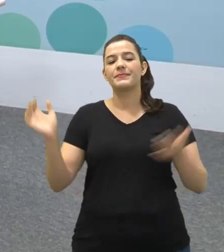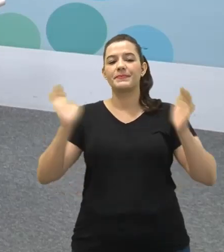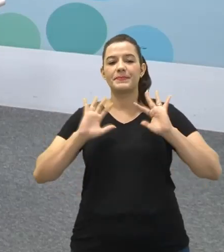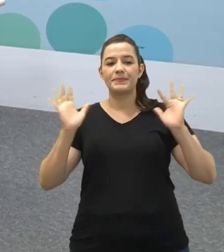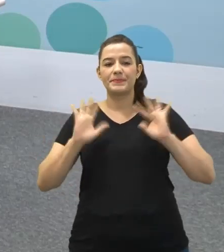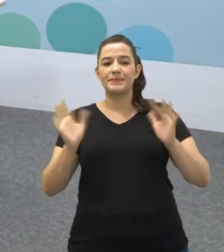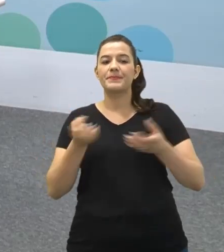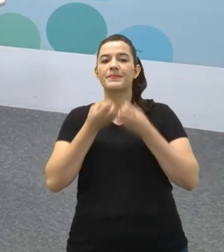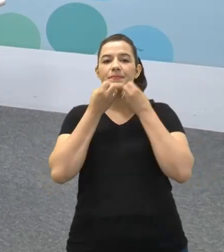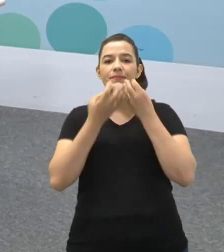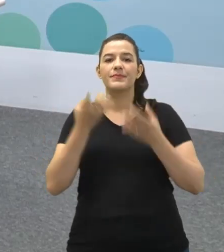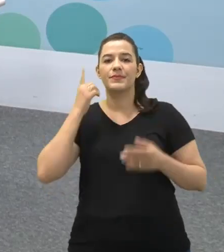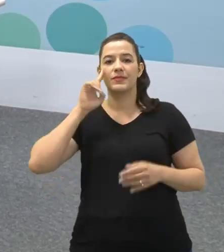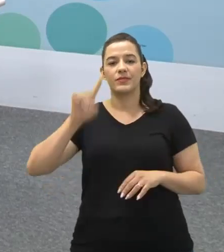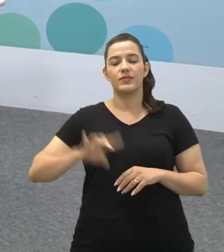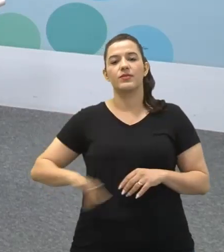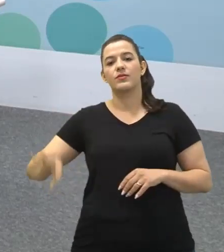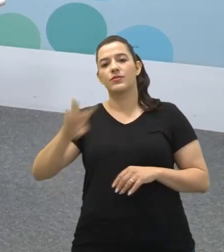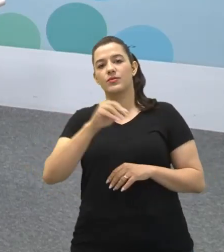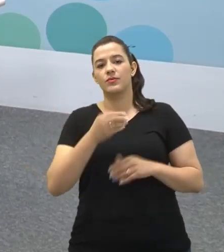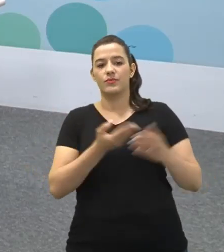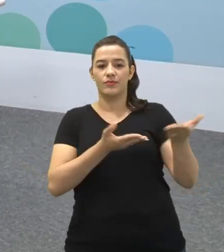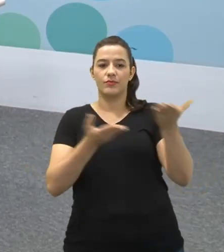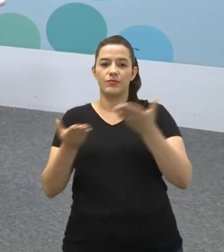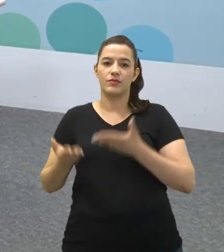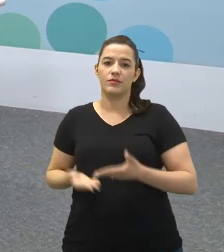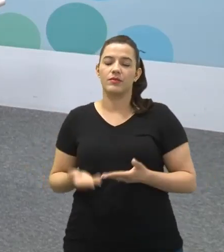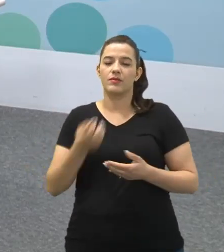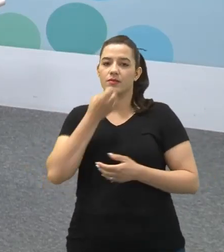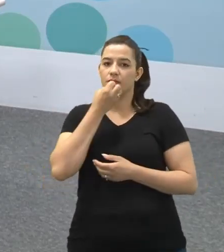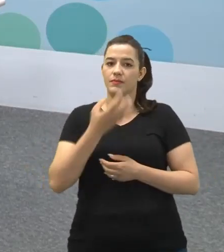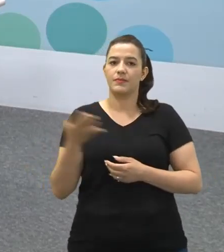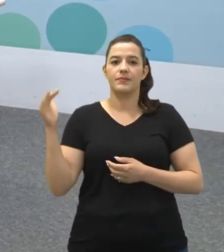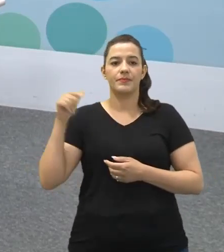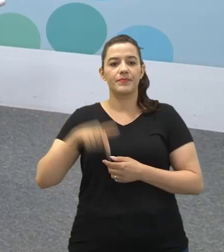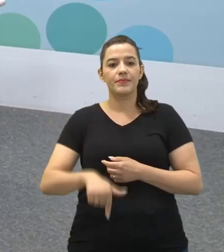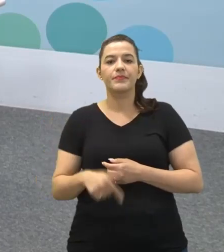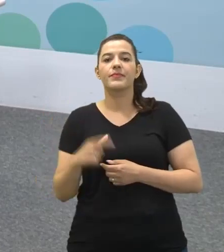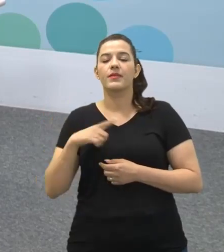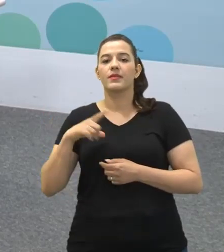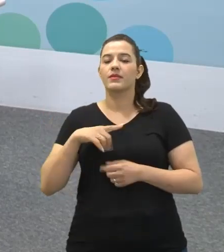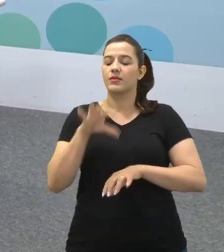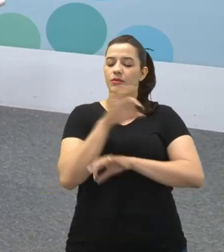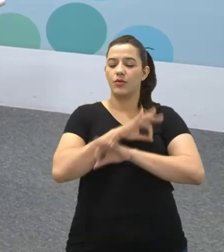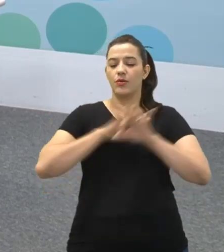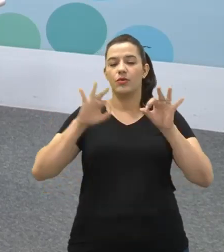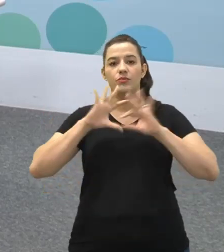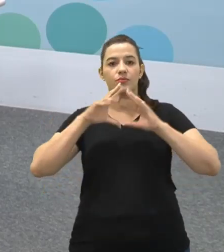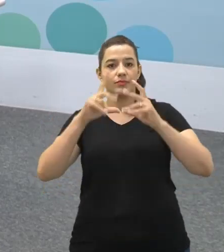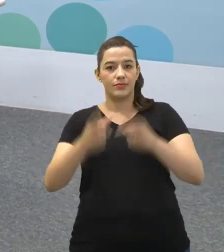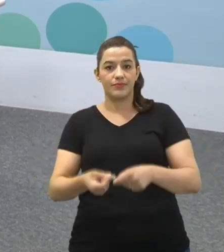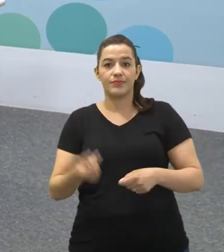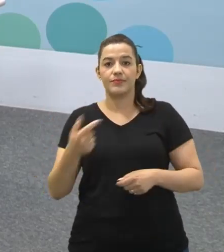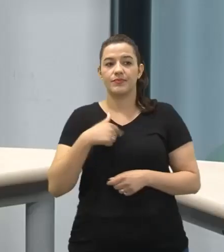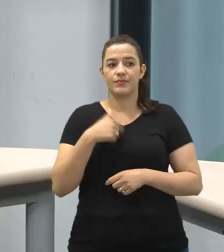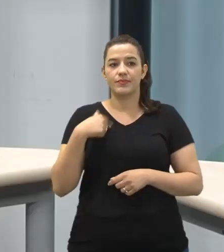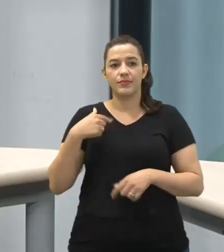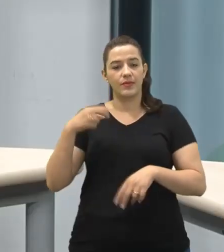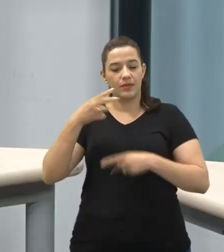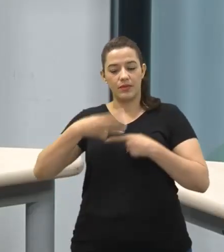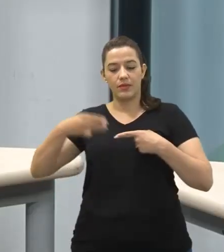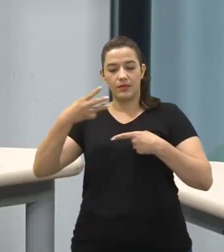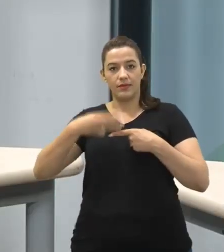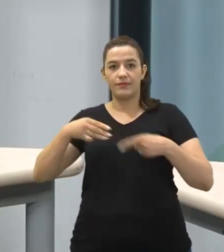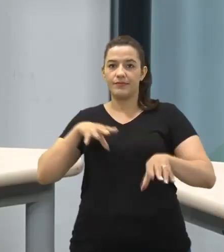Vanderlei bom dia seja bem-vindo também aqui a formação que seja uma formação maravilhosa para todos eu sou formador aqui